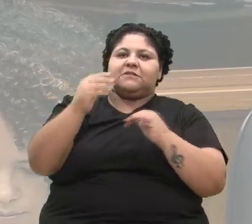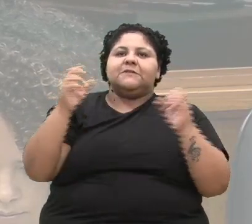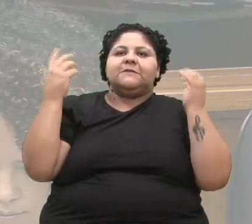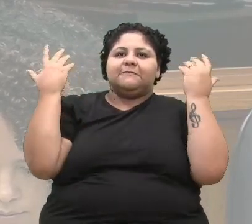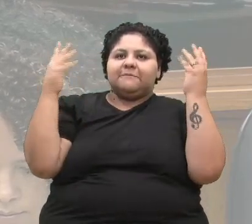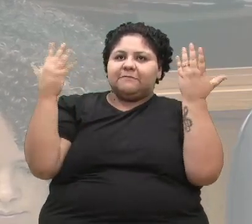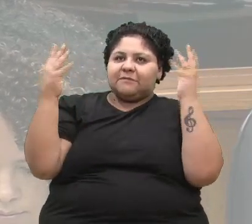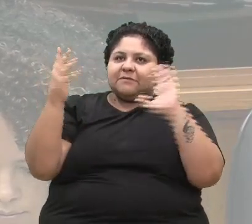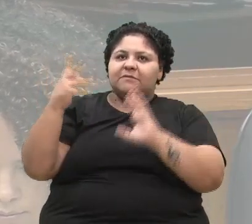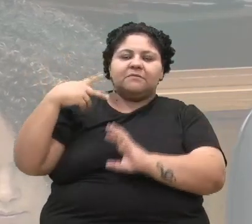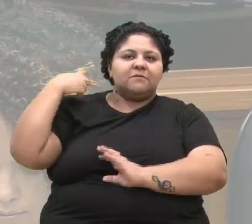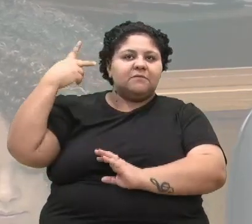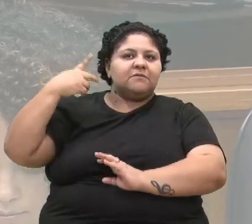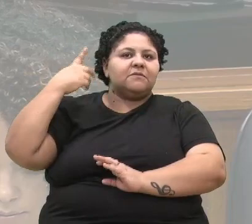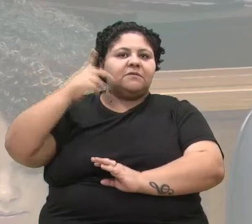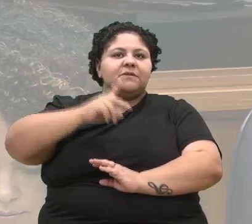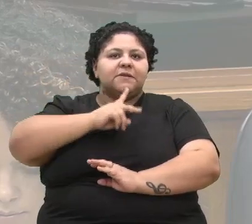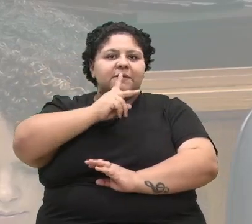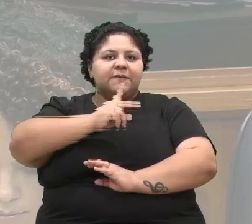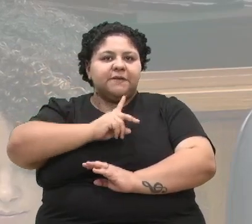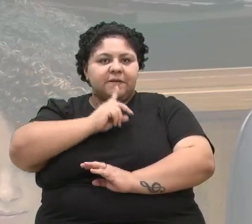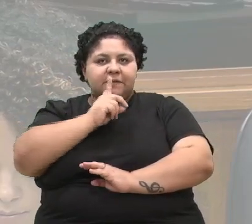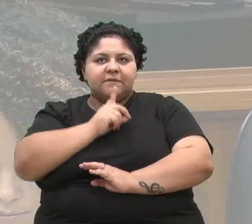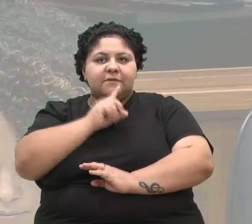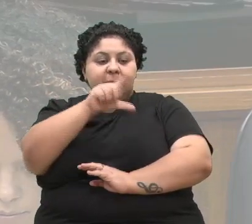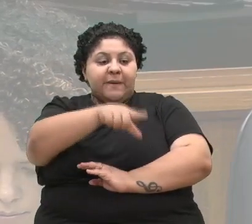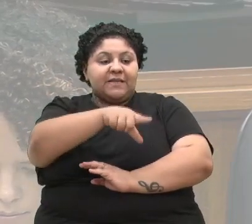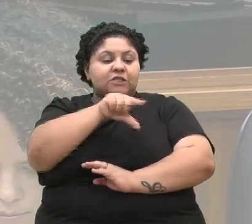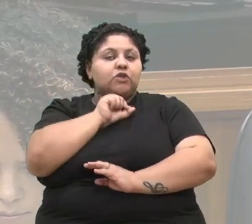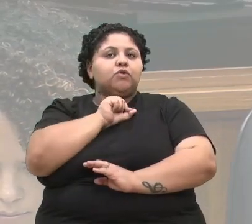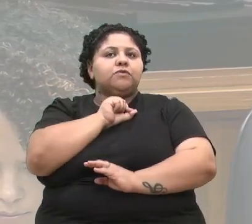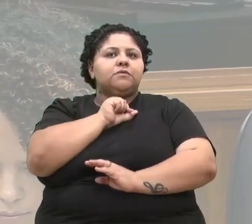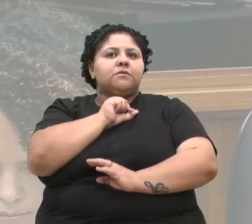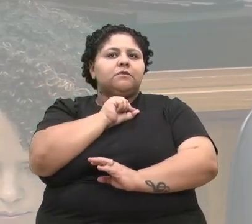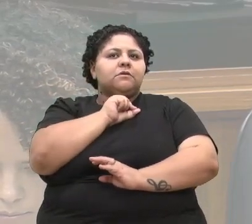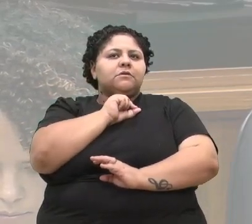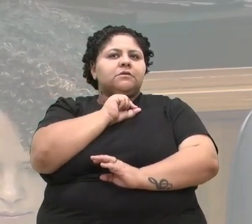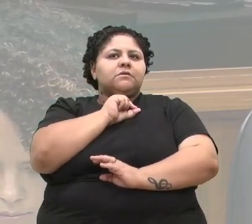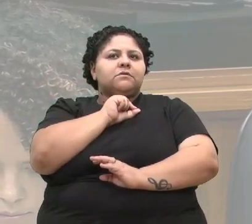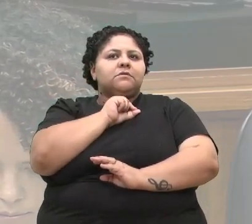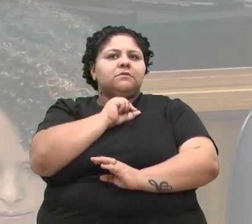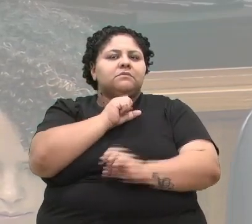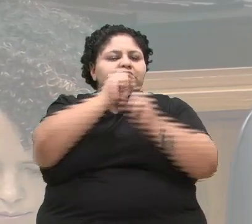parabéns, vereador Alberto Meneguzzi, pela escolha tão